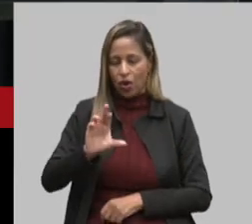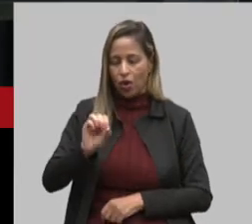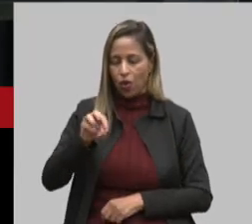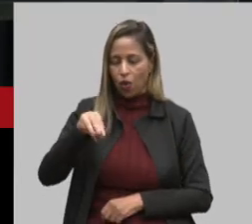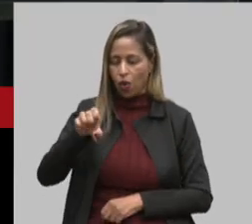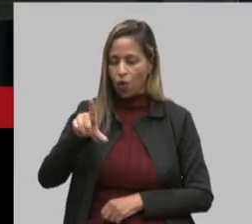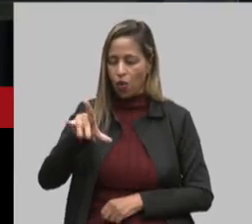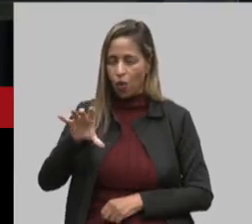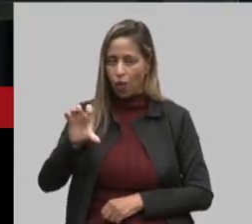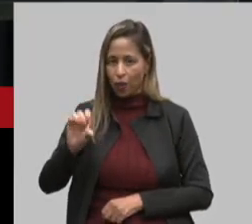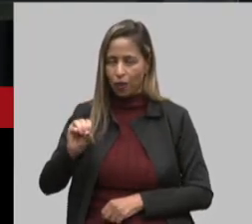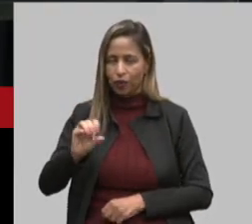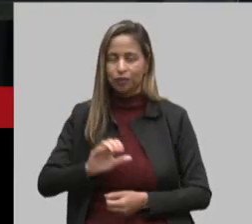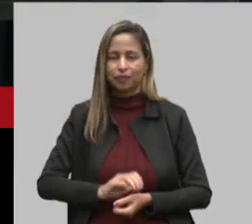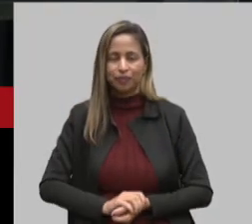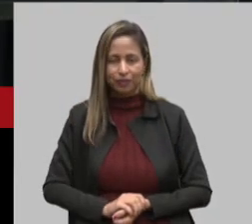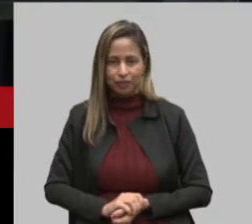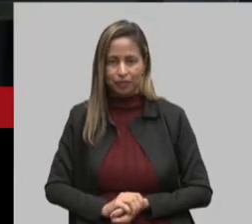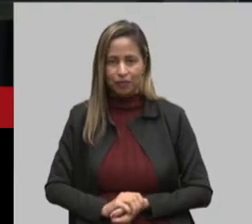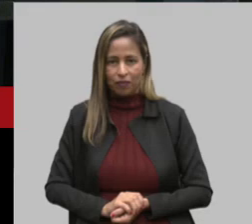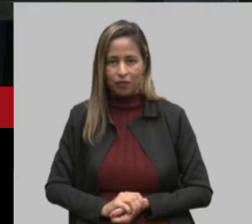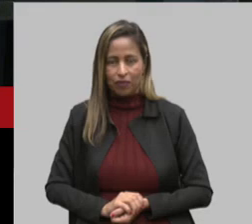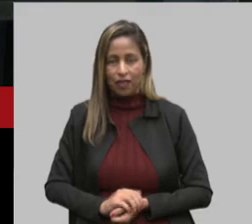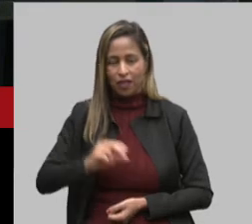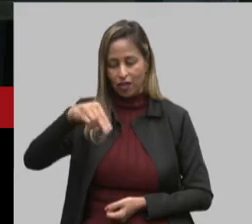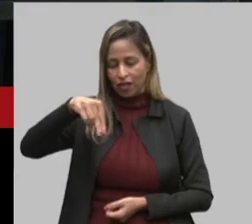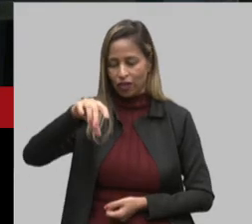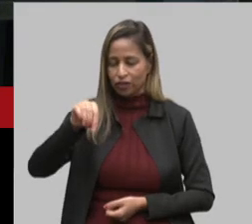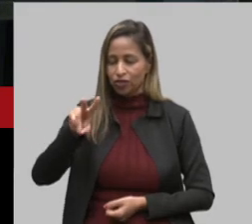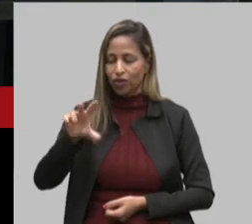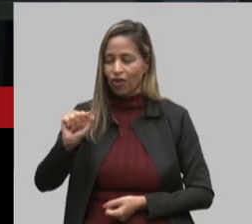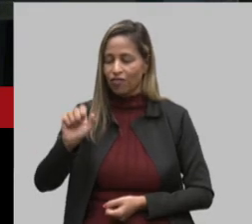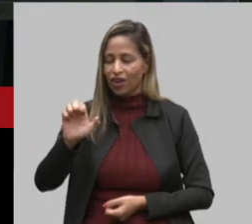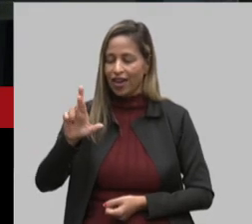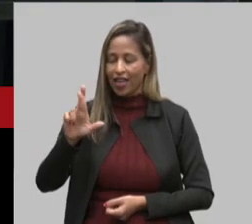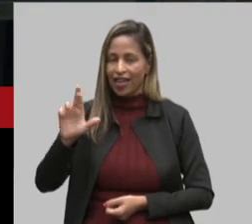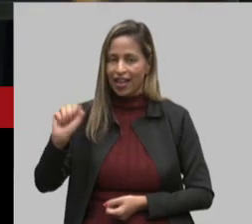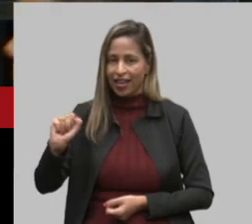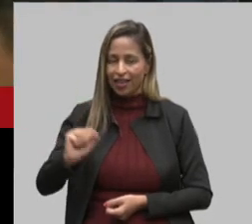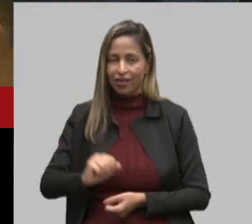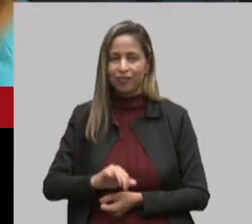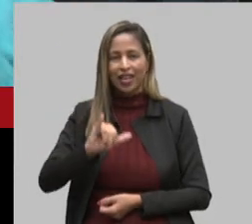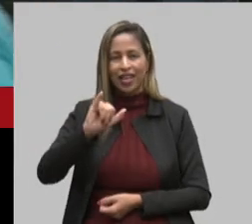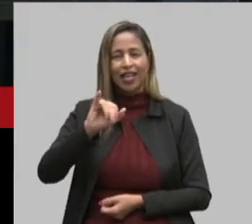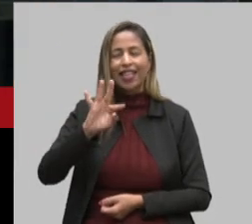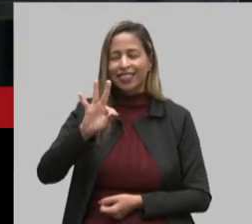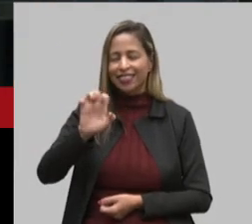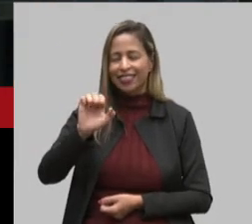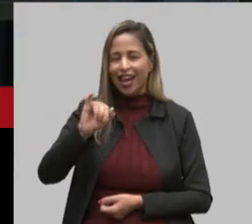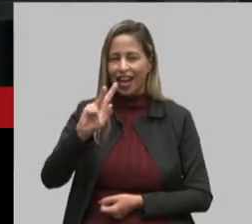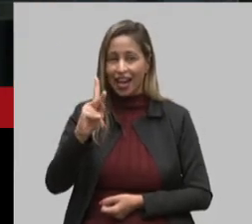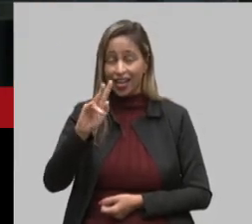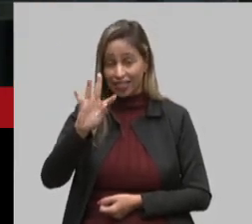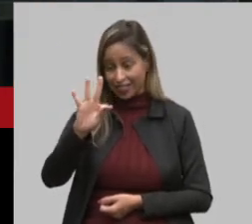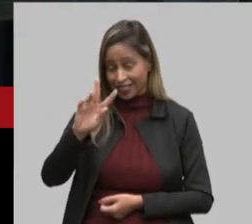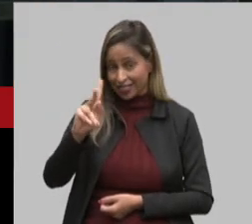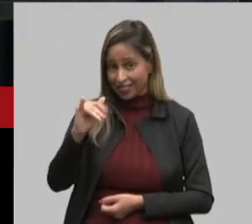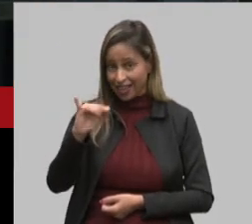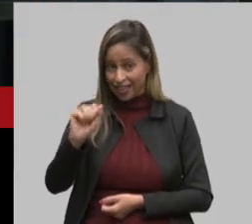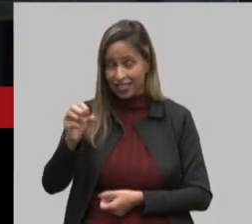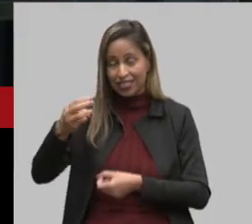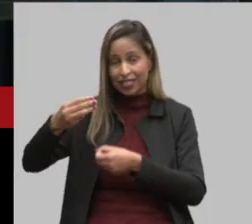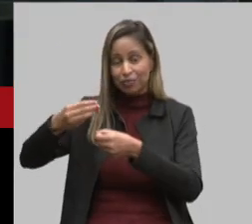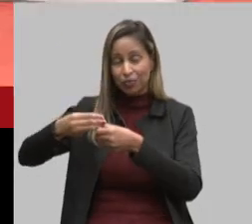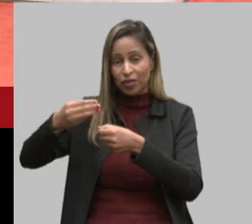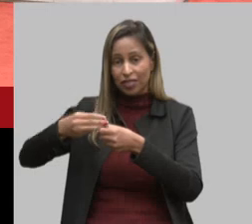Ferreira Lopes da Silva de Nova Era e Taí Vieira Gonçalves do município de